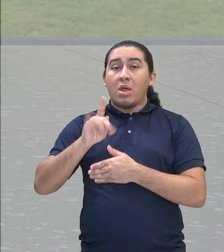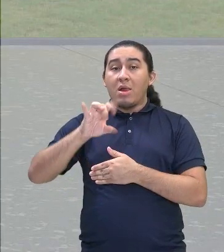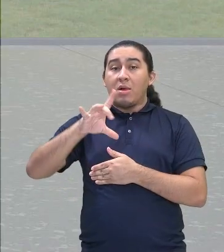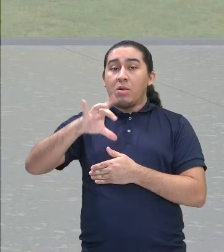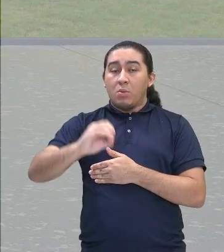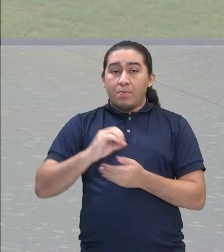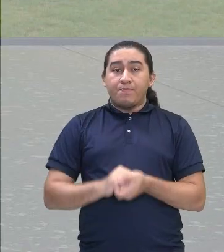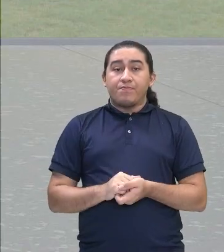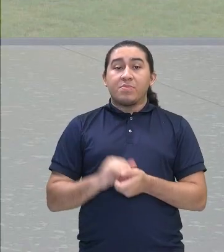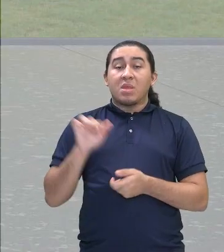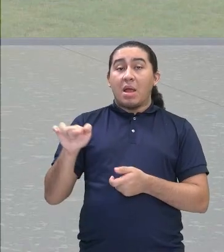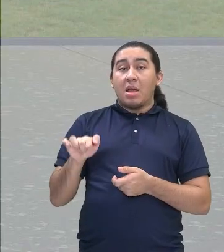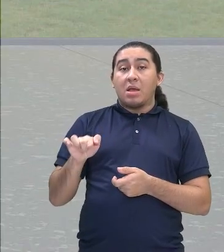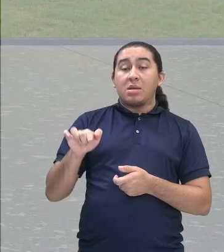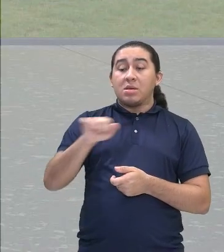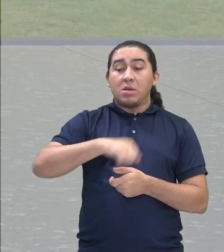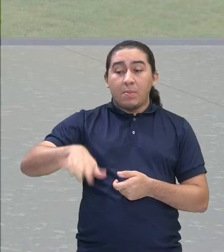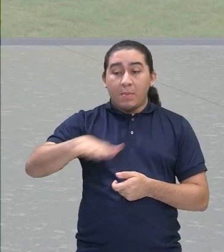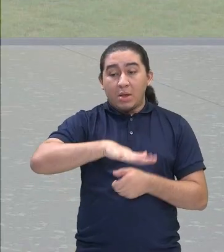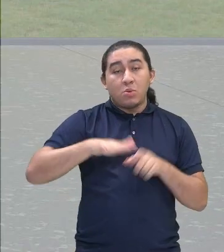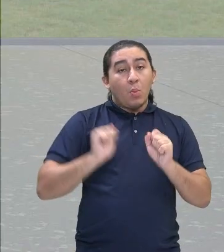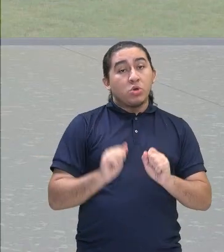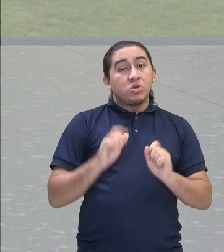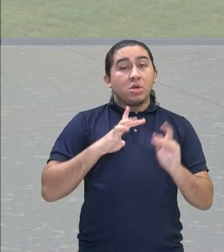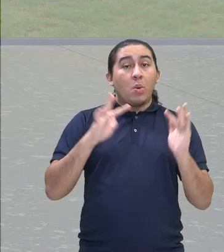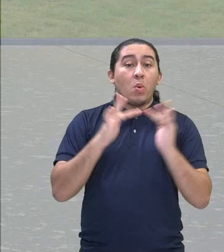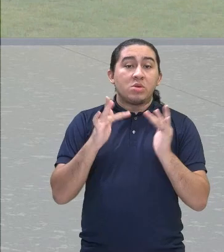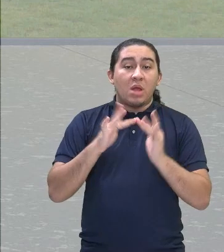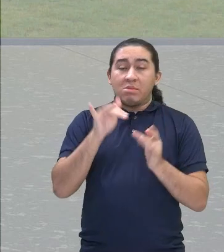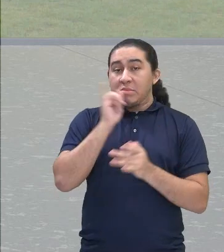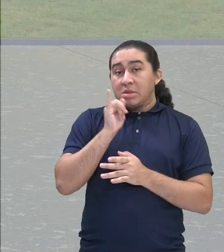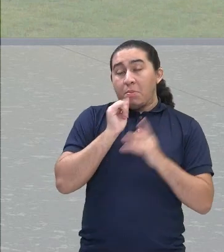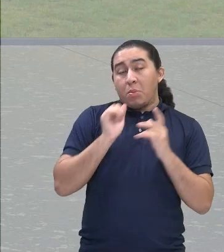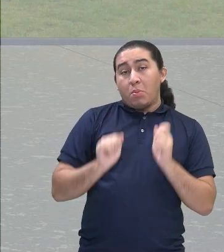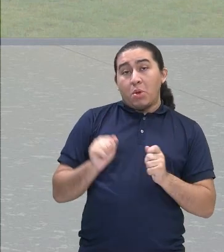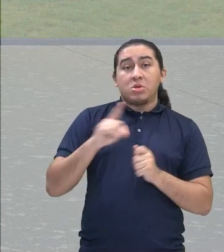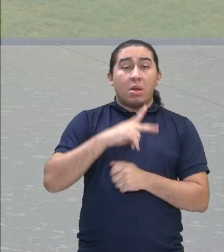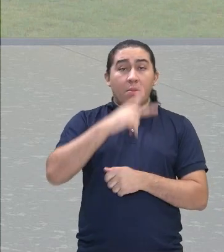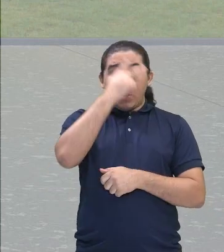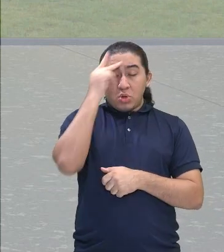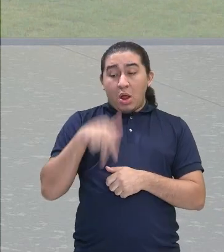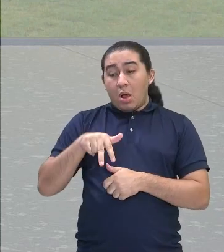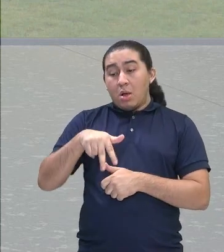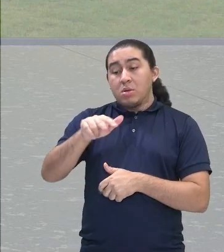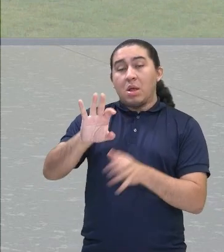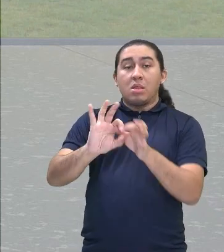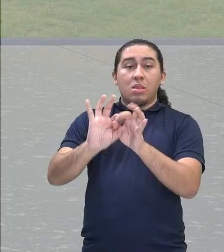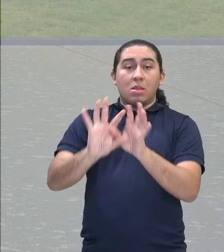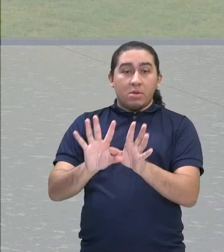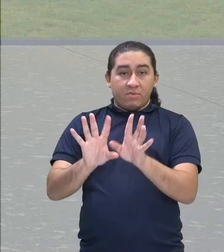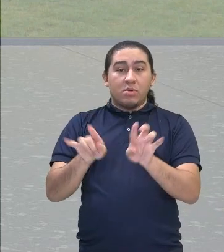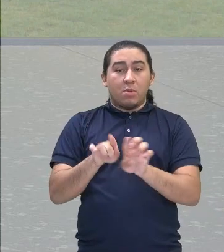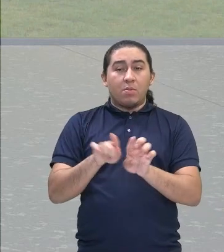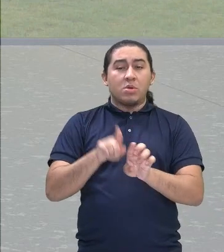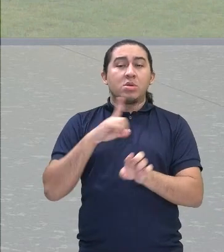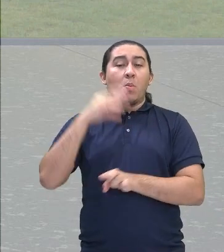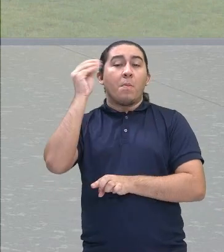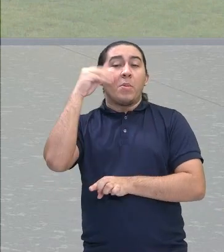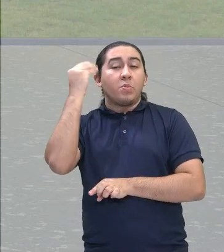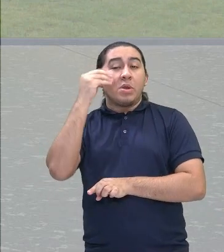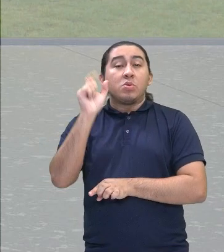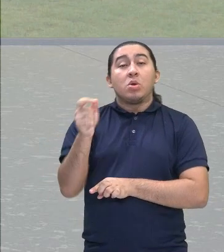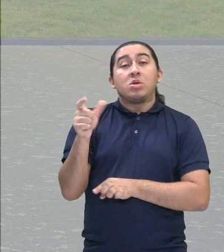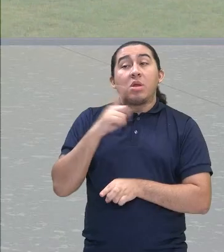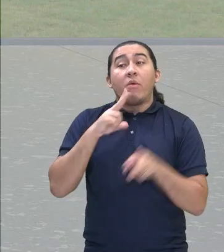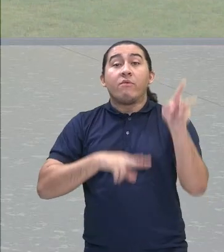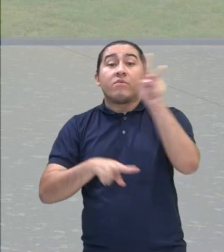Porque o público ele interage, então ele anda por esses espaços e tem uma experiência sensorial, ele